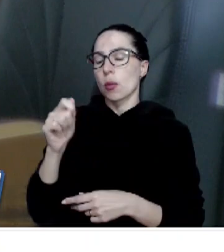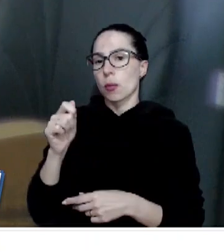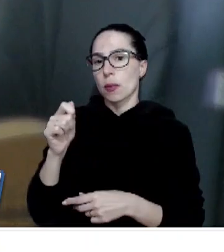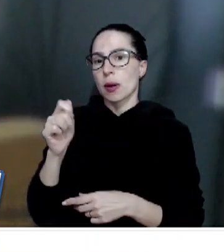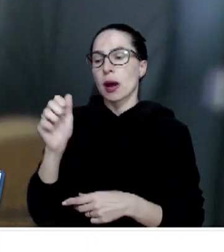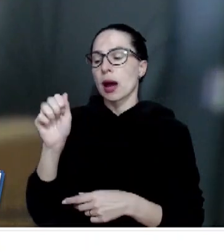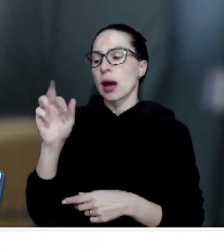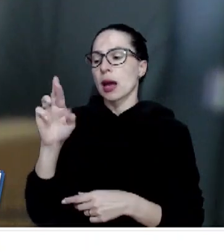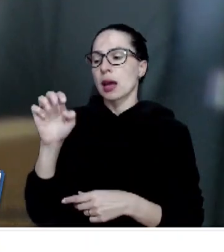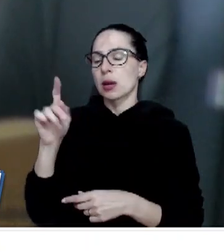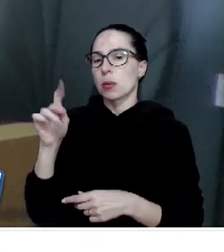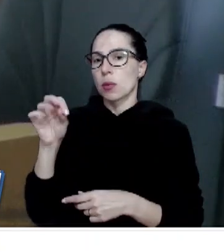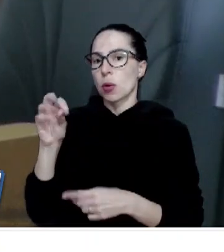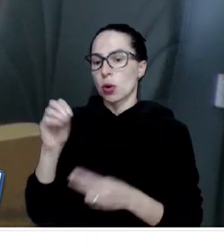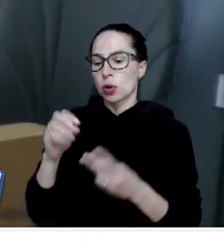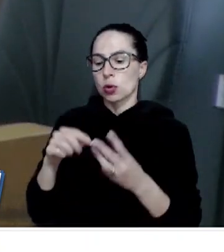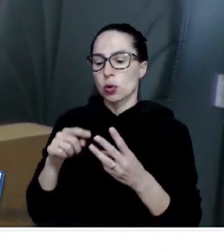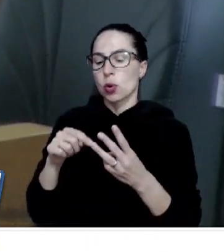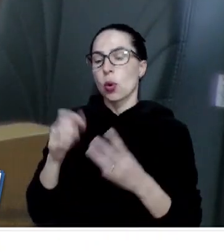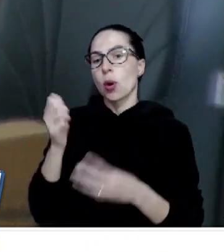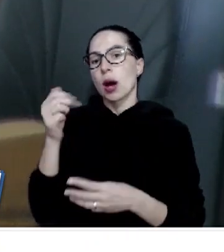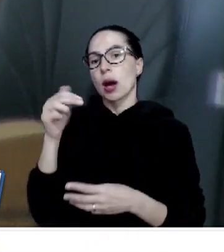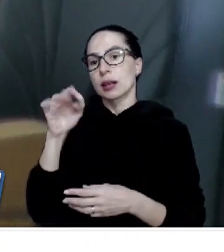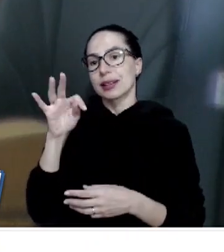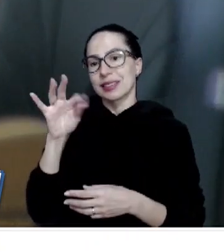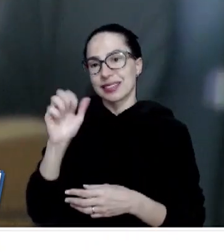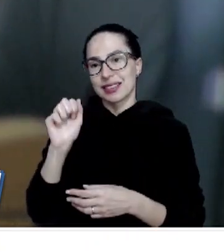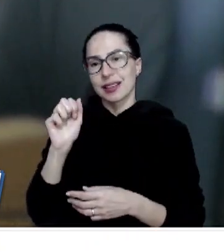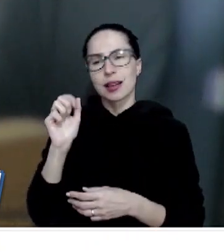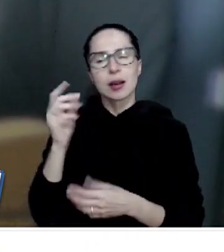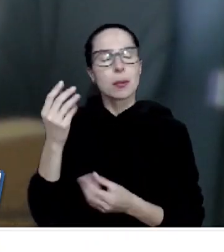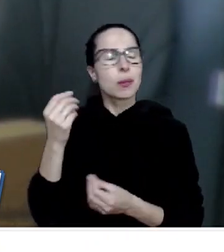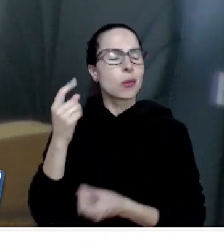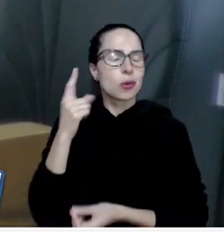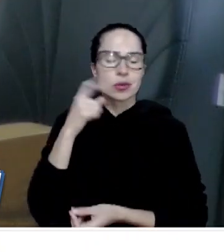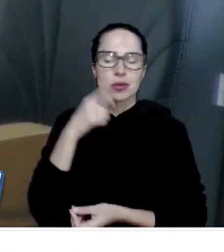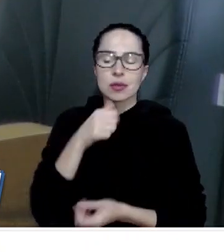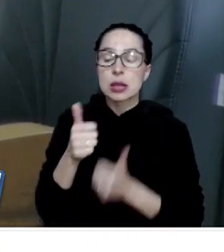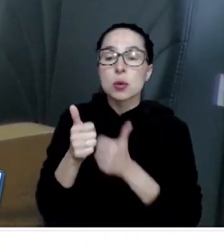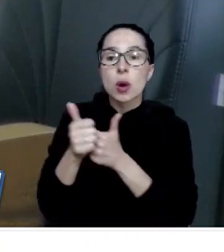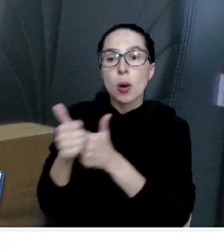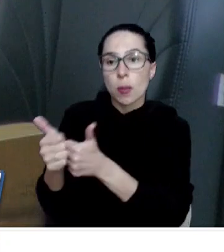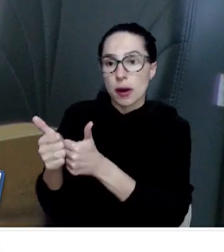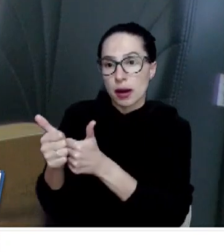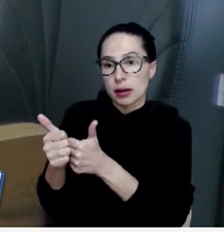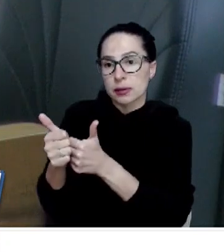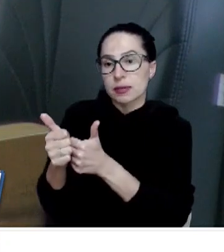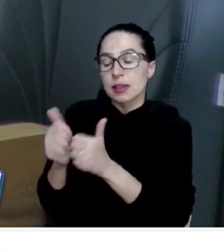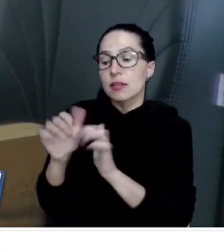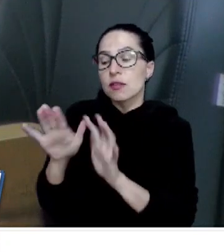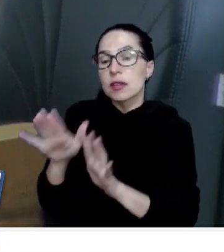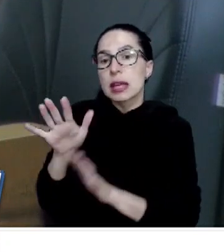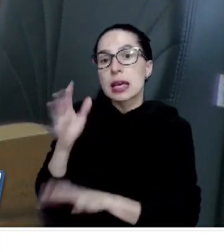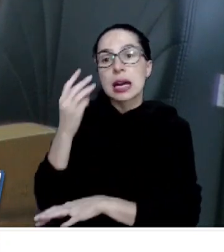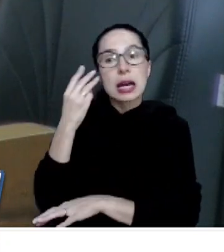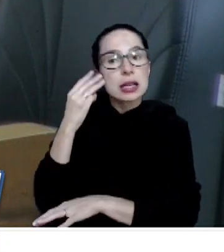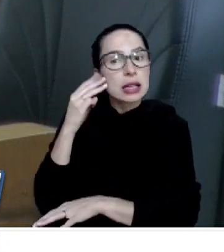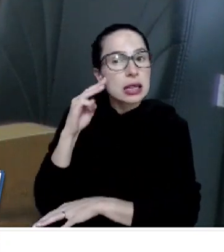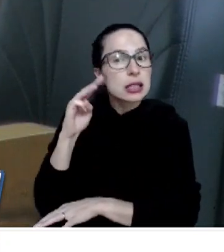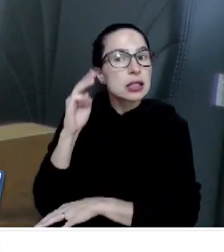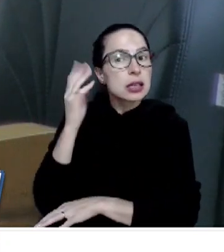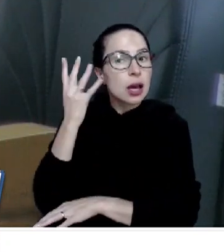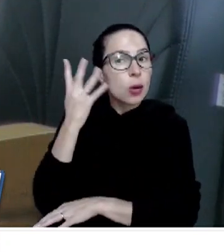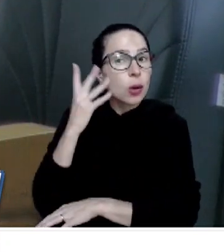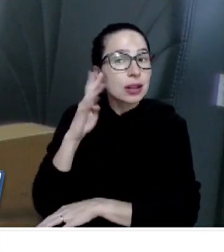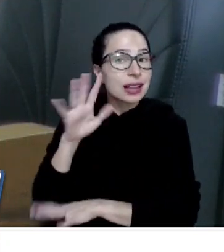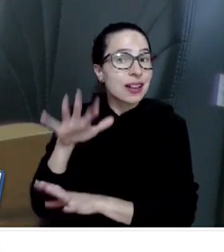É muito difícil para o acompanhante passar 3, 4, 5 dias